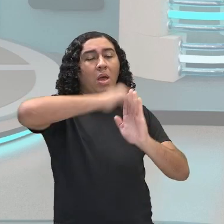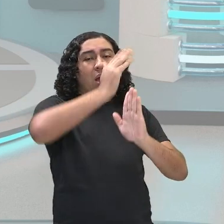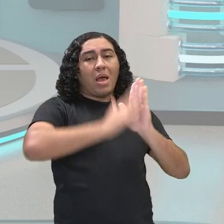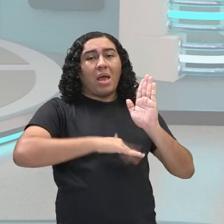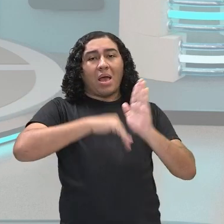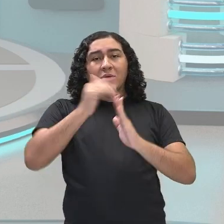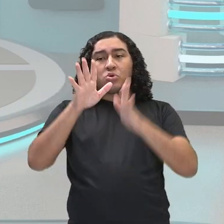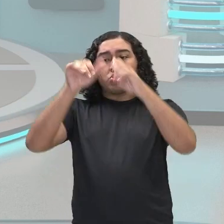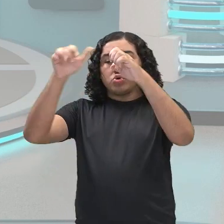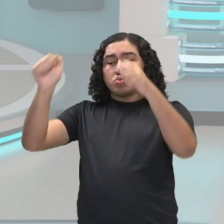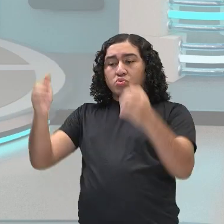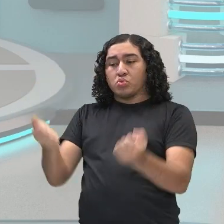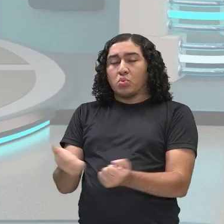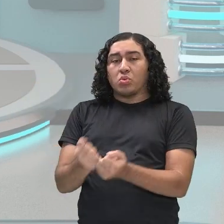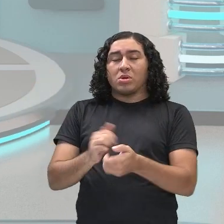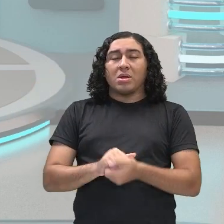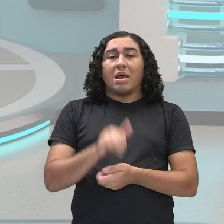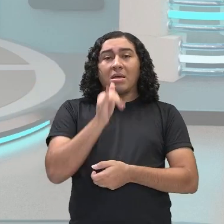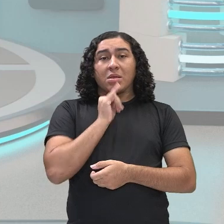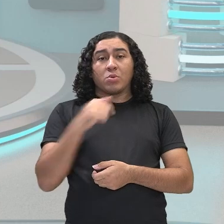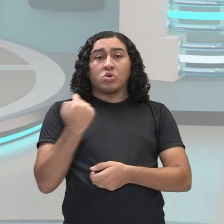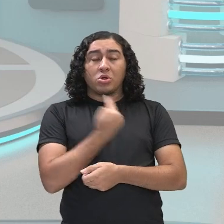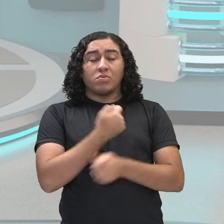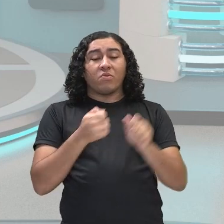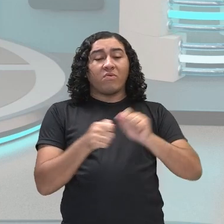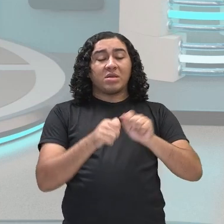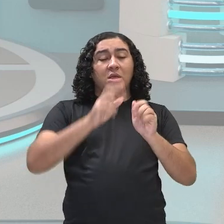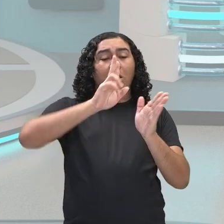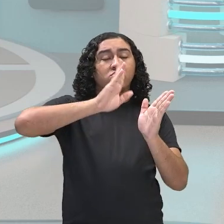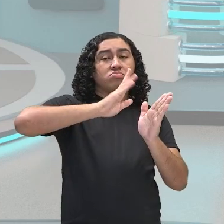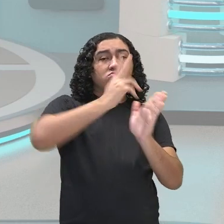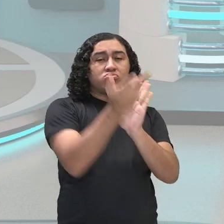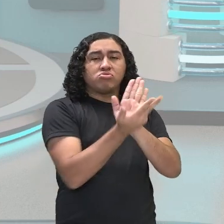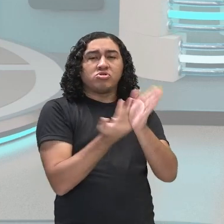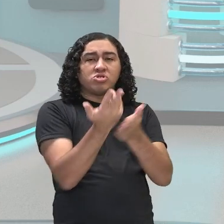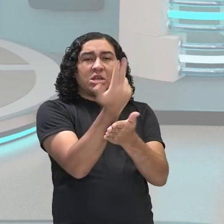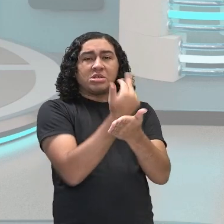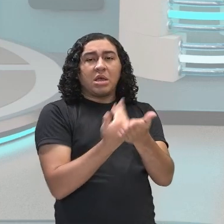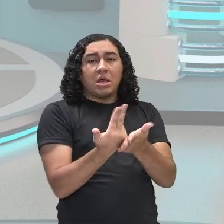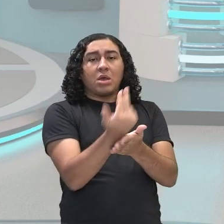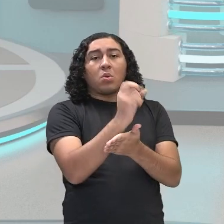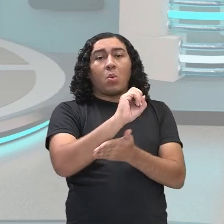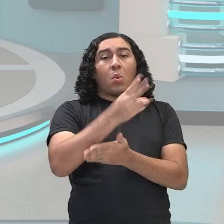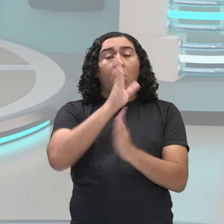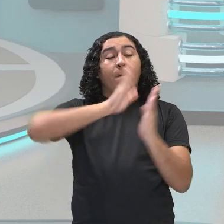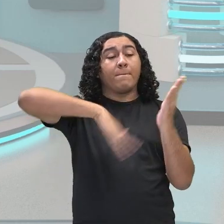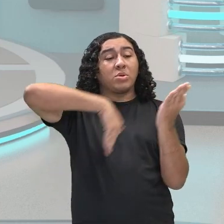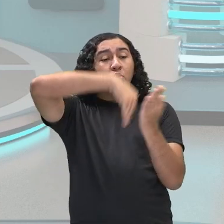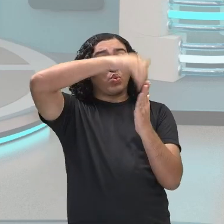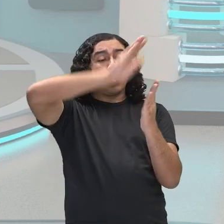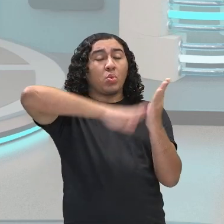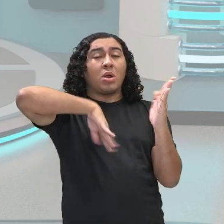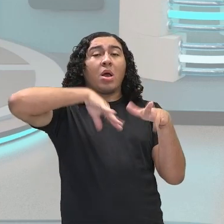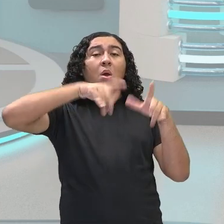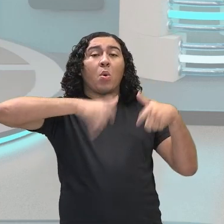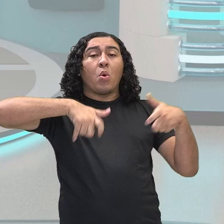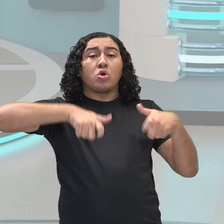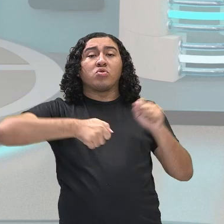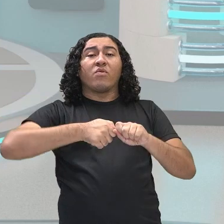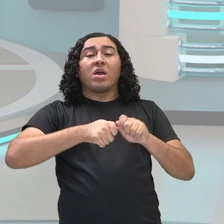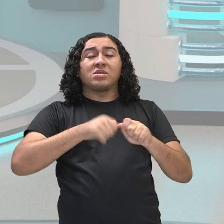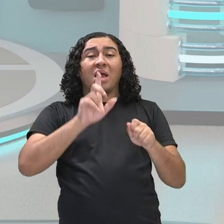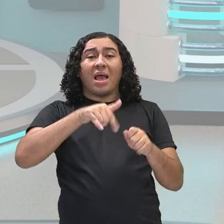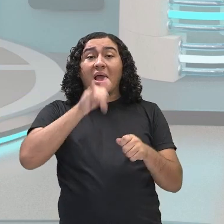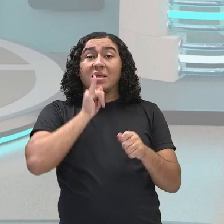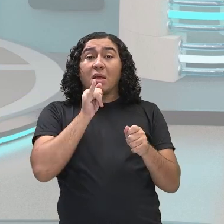esculturas. Por exemplo, quando vamos fazer um desenho, quando vamos fazer uma pintura, temos como suporte uma